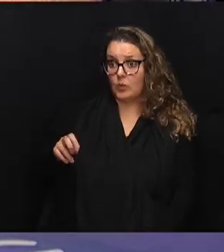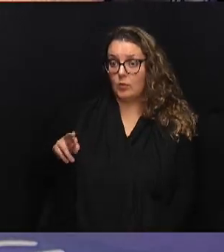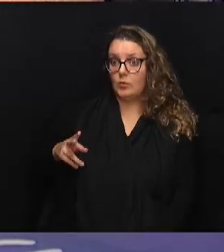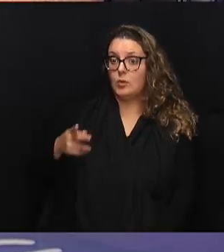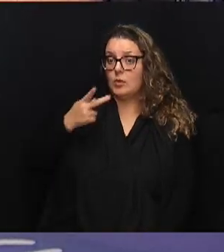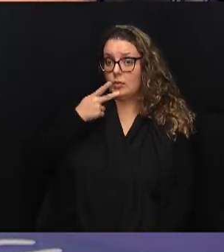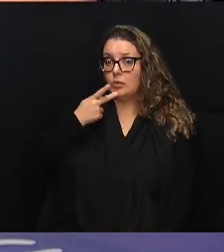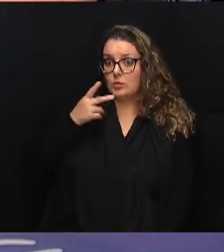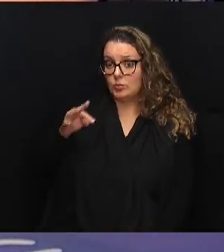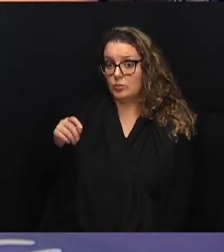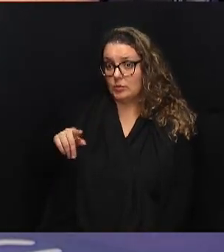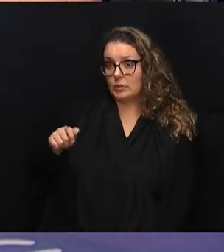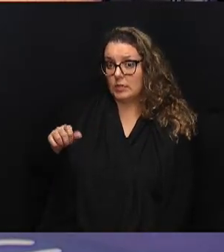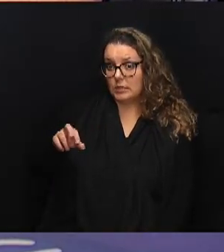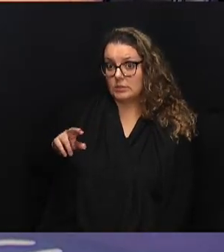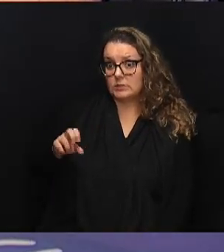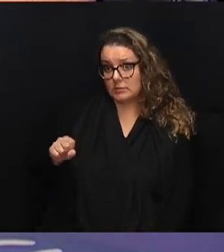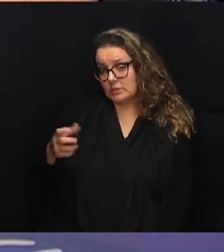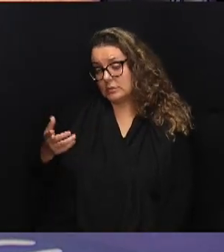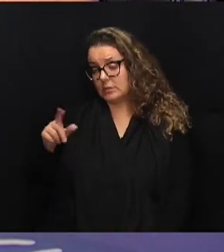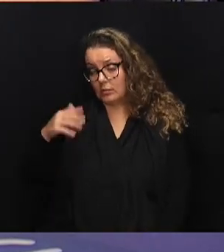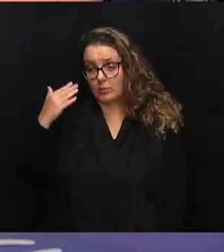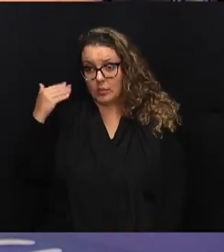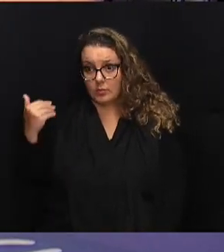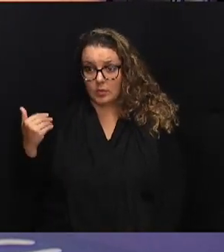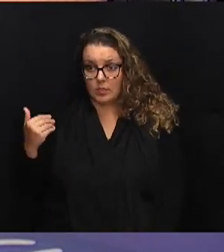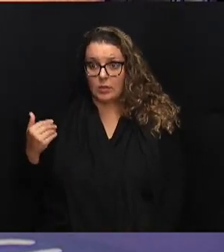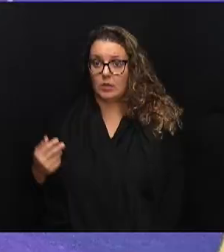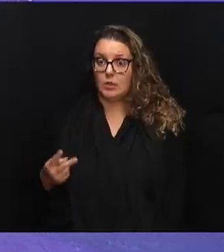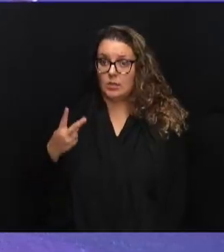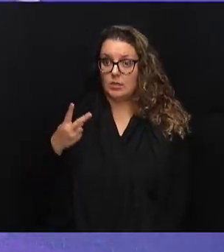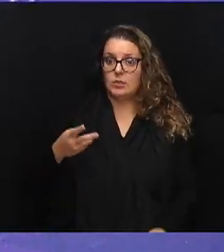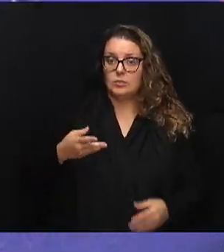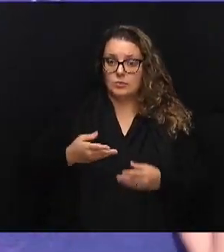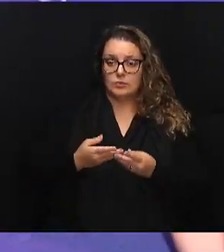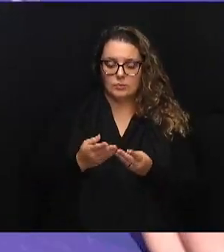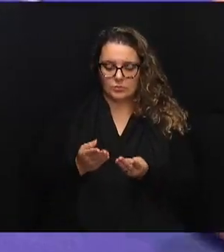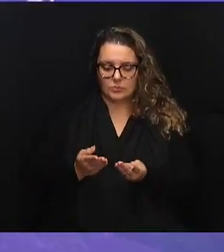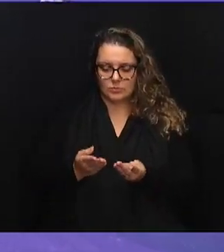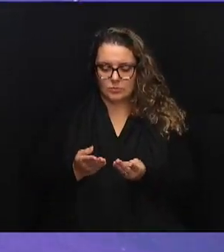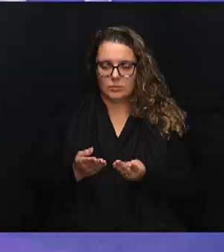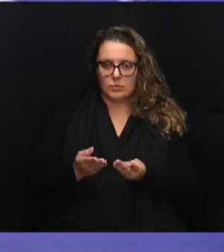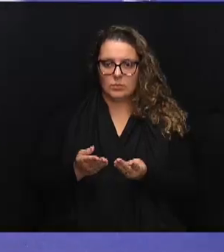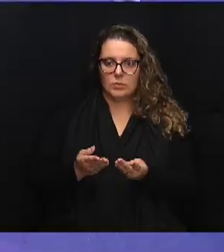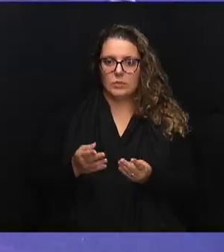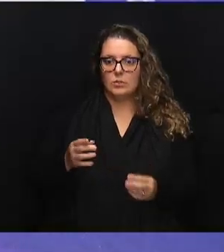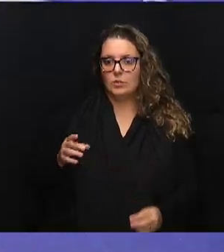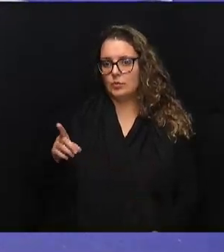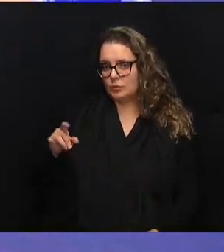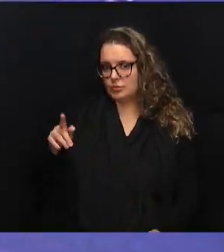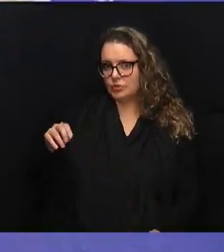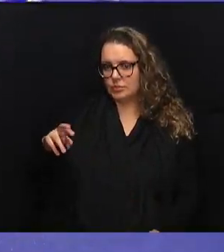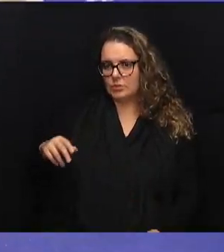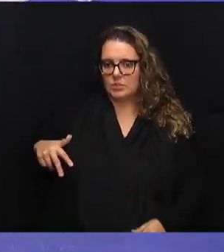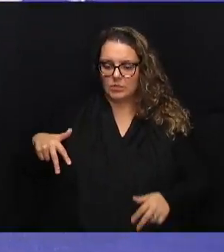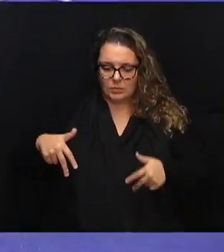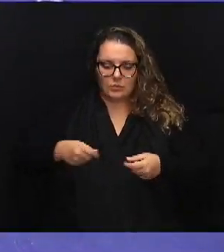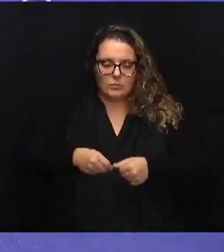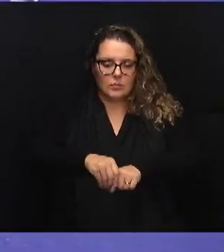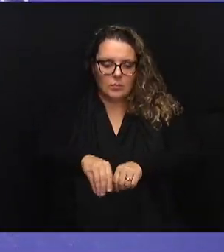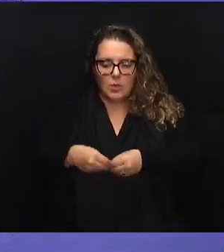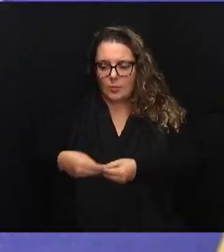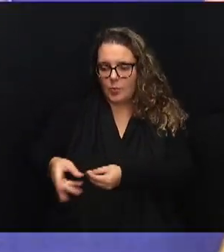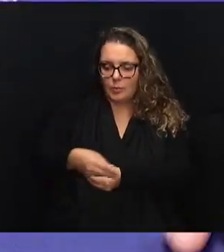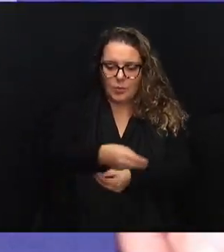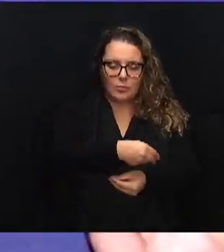do Texas Hold'em, né, que é o mais popular, ele é um jogo de 2 cartas na mão, e aí um dealer, que é o profissional que distribui as cartas na mesa, ele vai bater